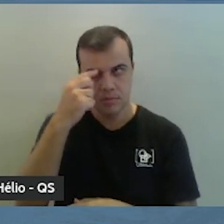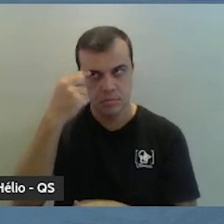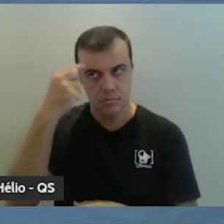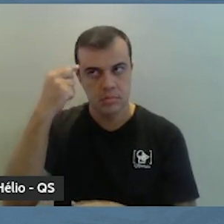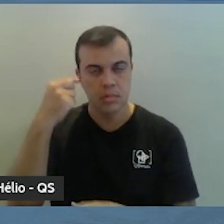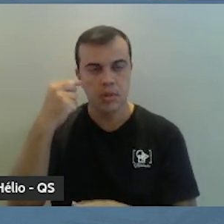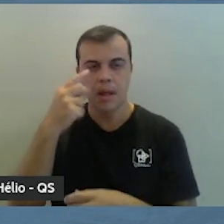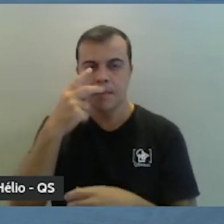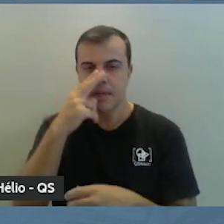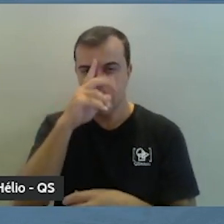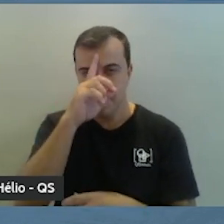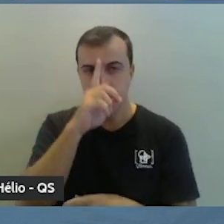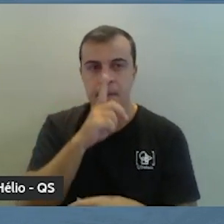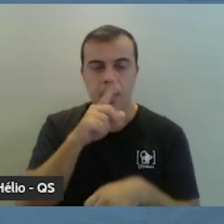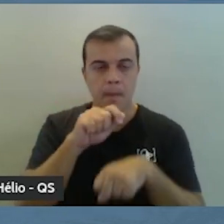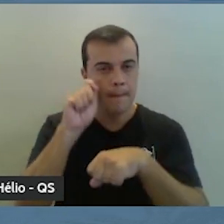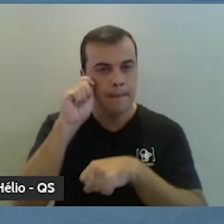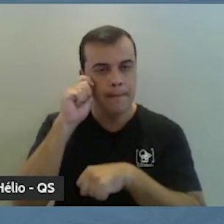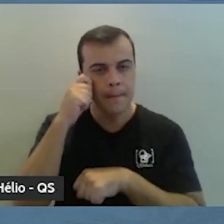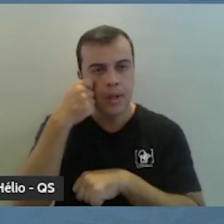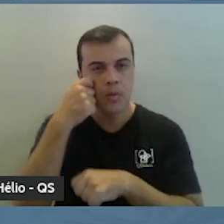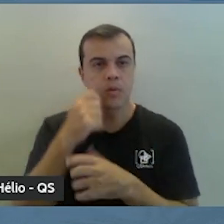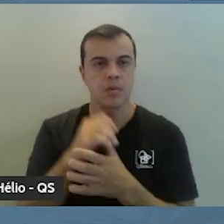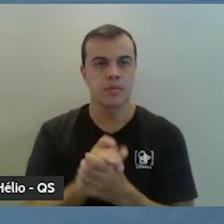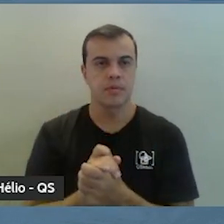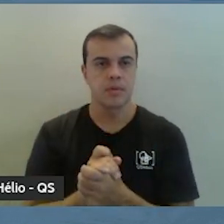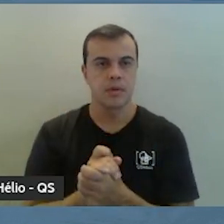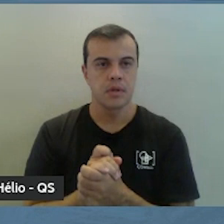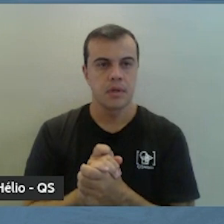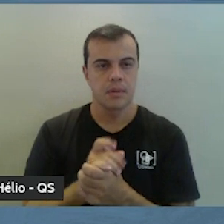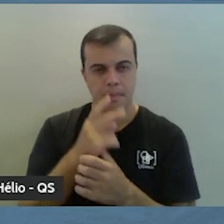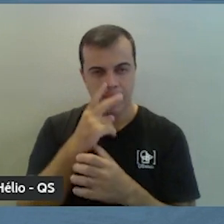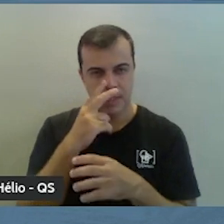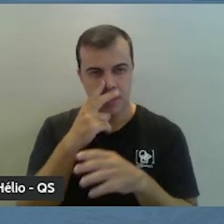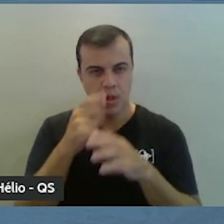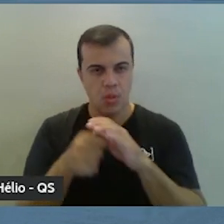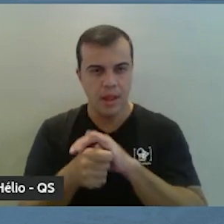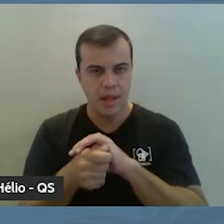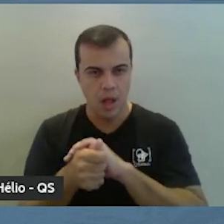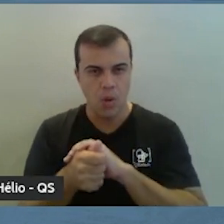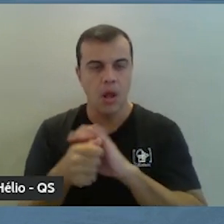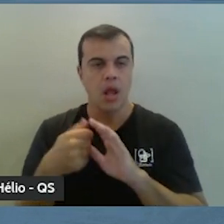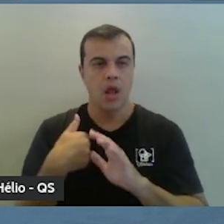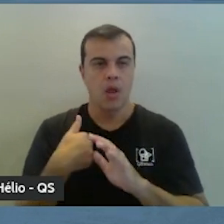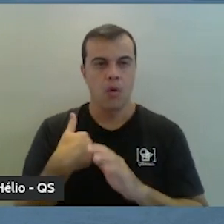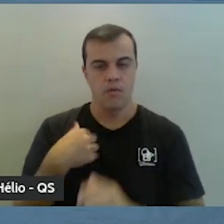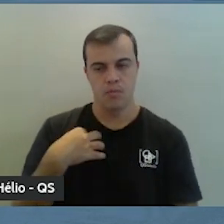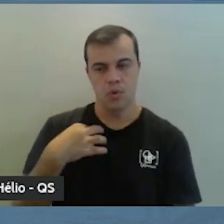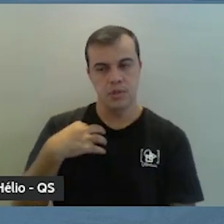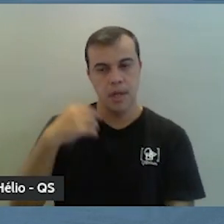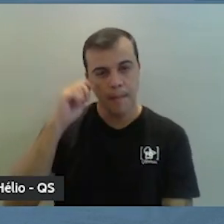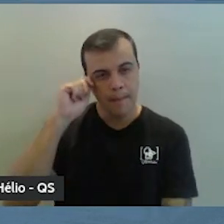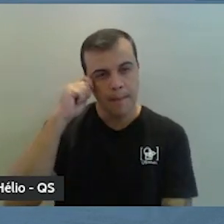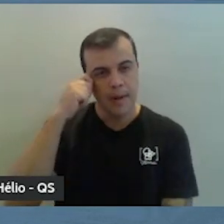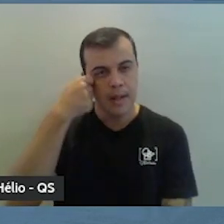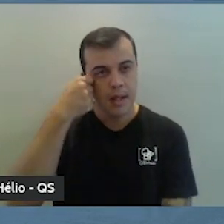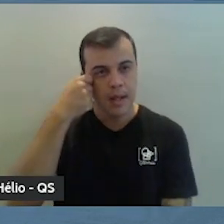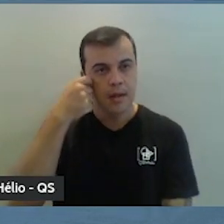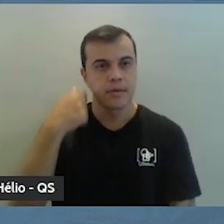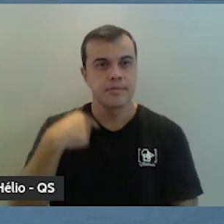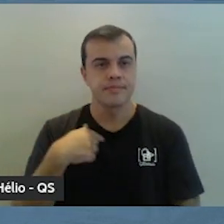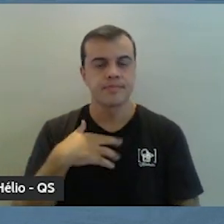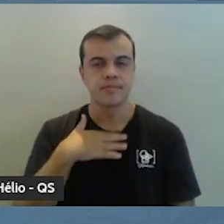manchada de amarelo e preto, né, o tartaruga. Estou vestindo uma blusa preta com gola até